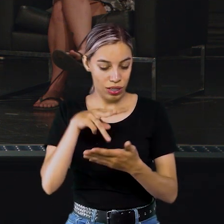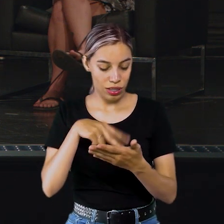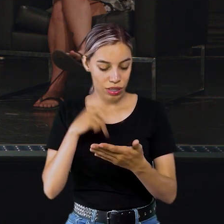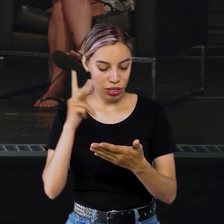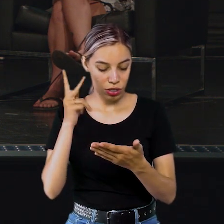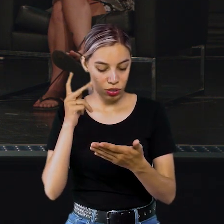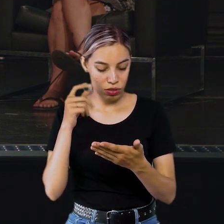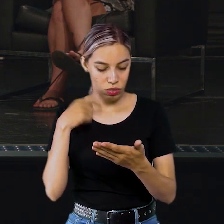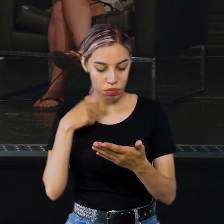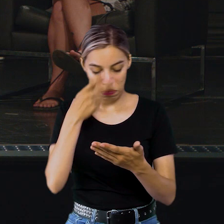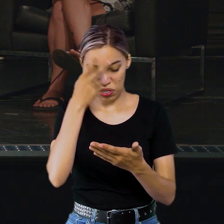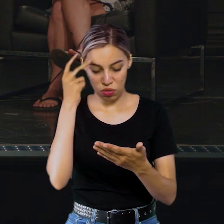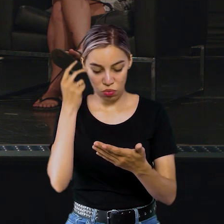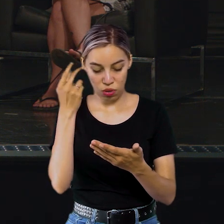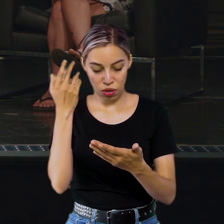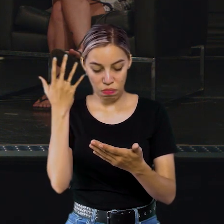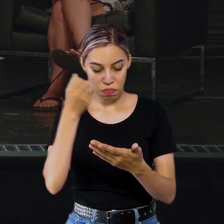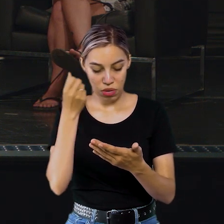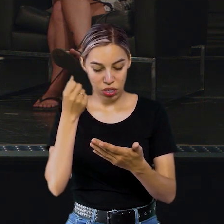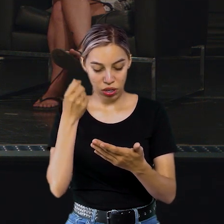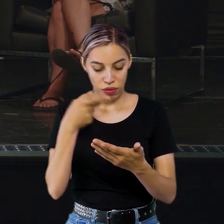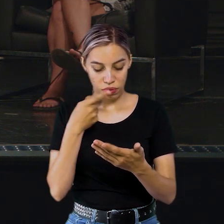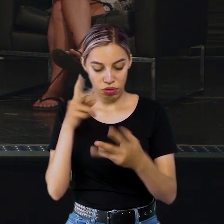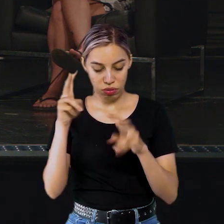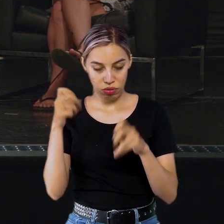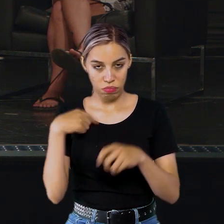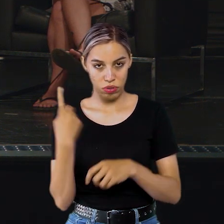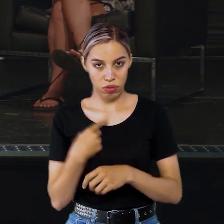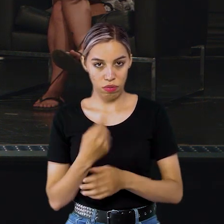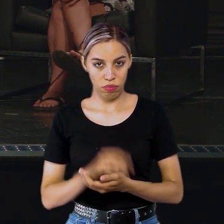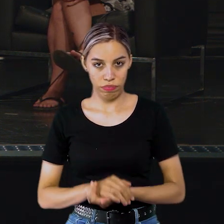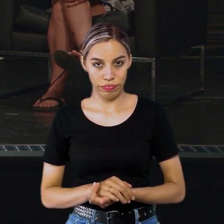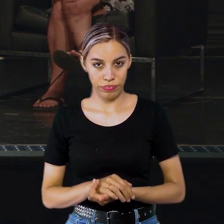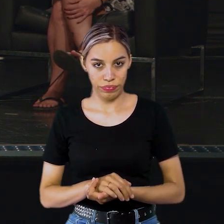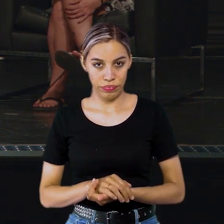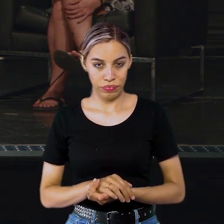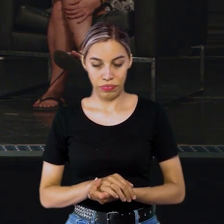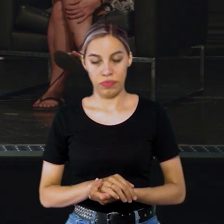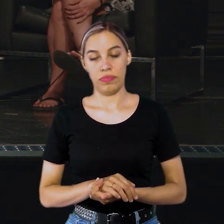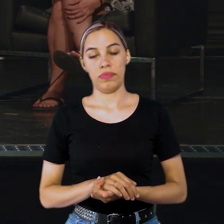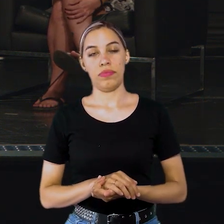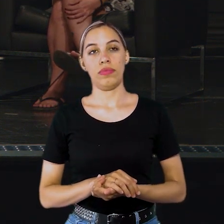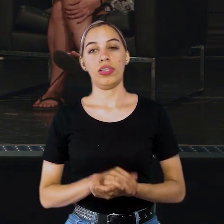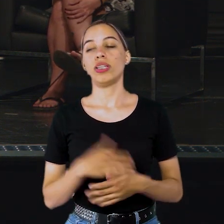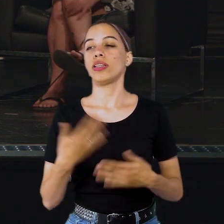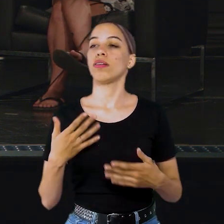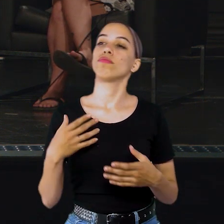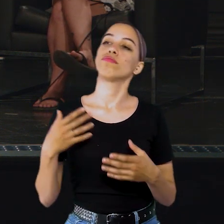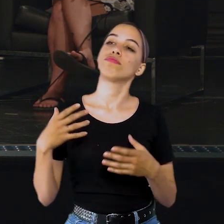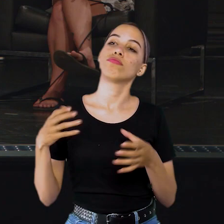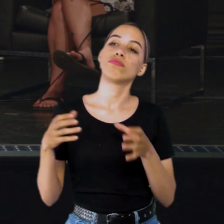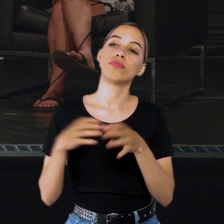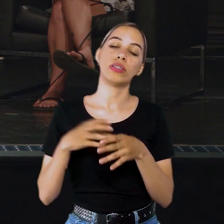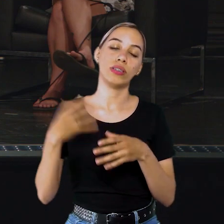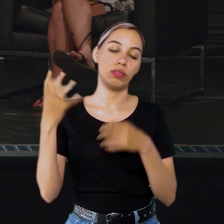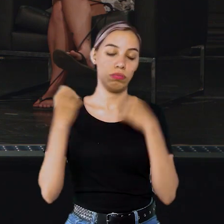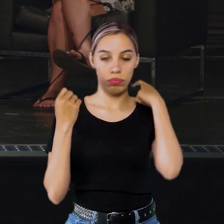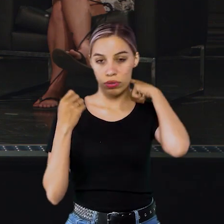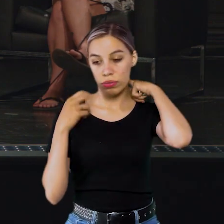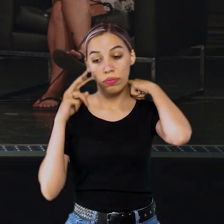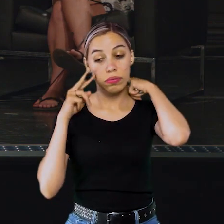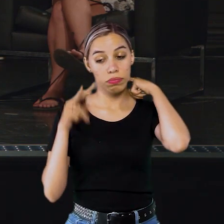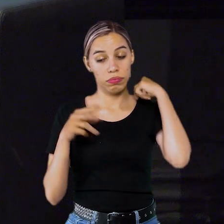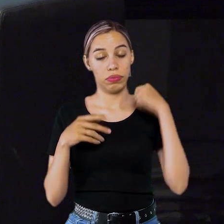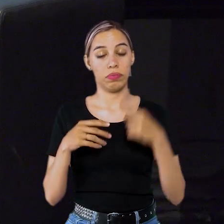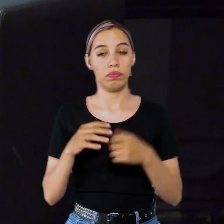história contada por um branco que está falando de nós, né? E aí, quando eles chegaram aqui e eles viram isso,